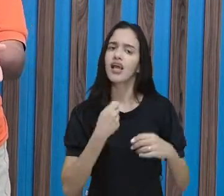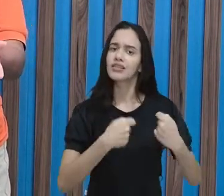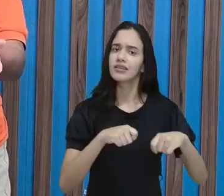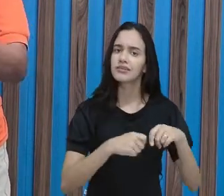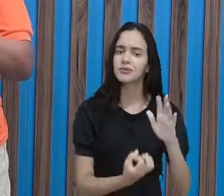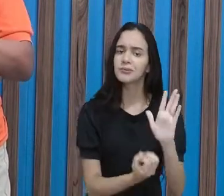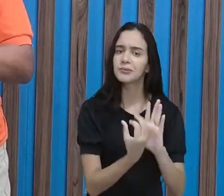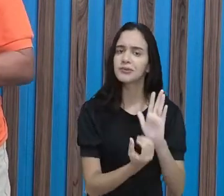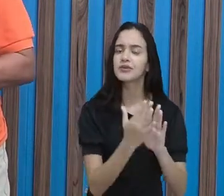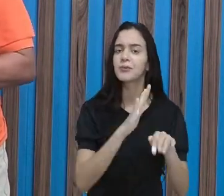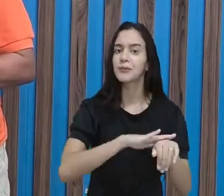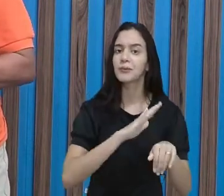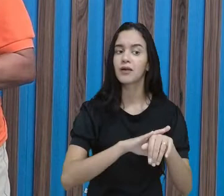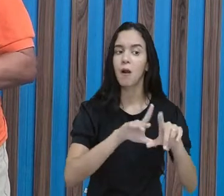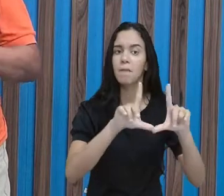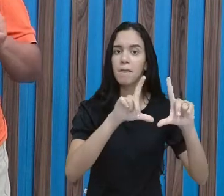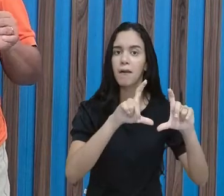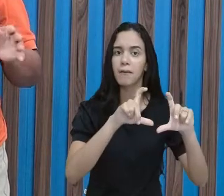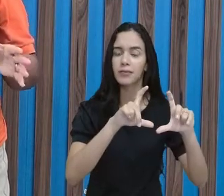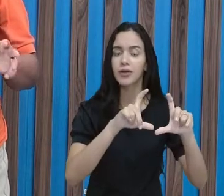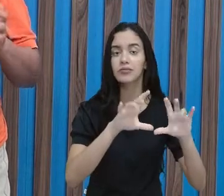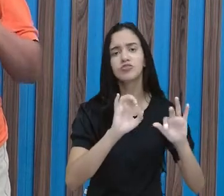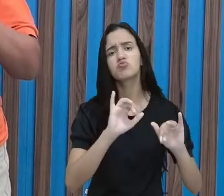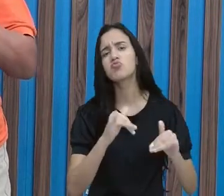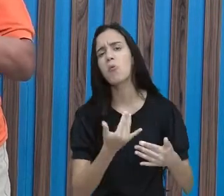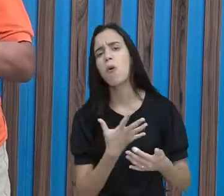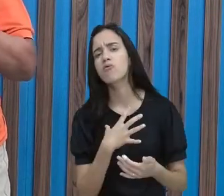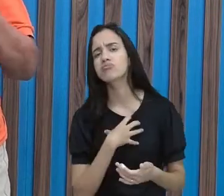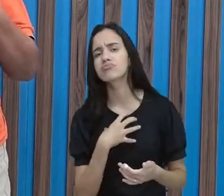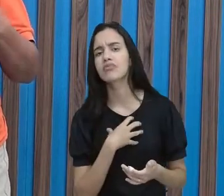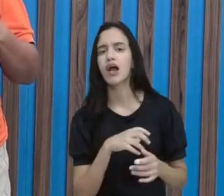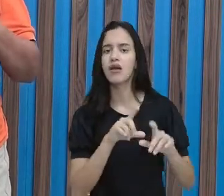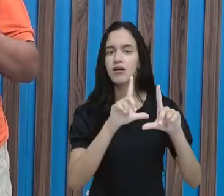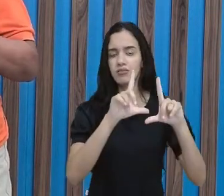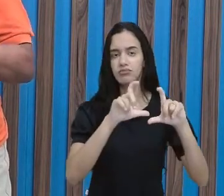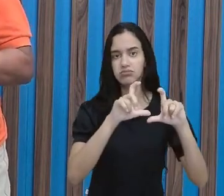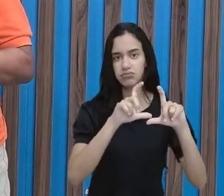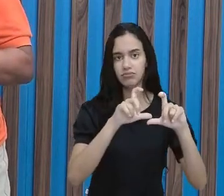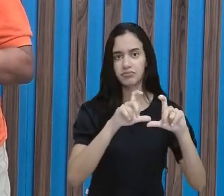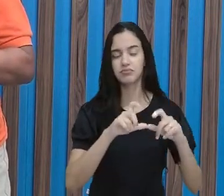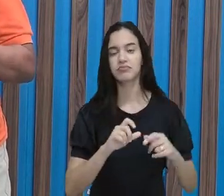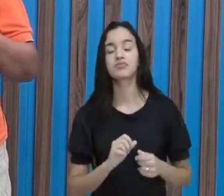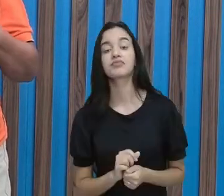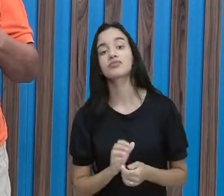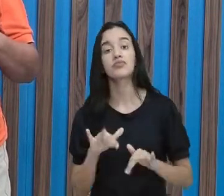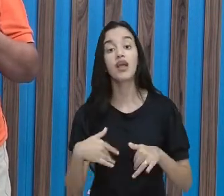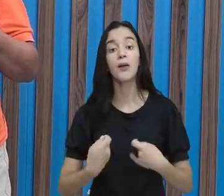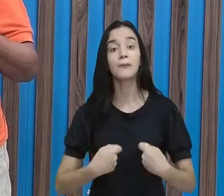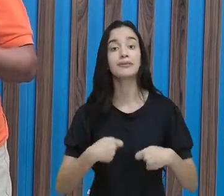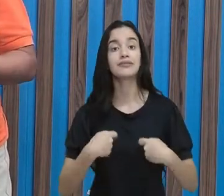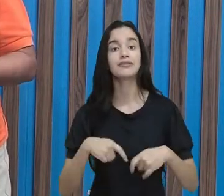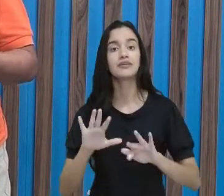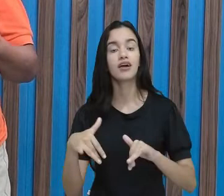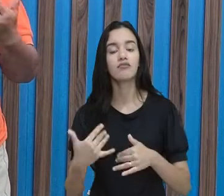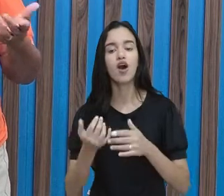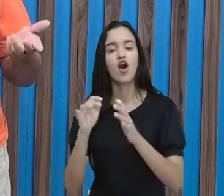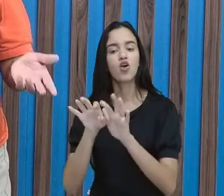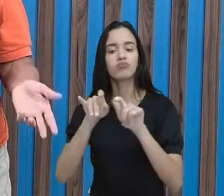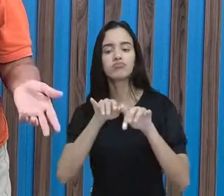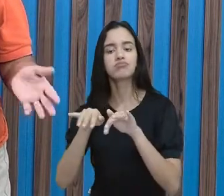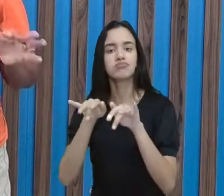reproduzir um momento, fotografia. De que forma? Tirando essa foto através da máquina. Eu precisava digitar um